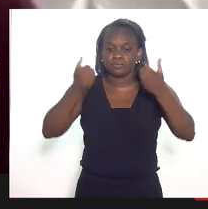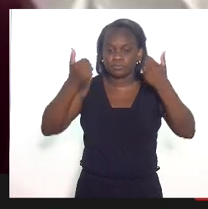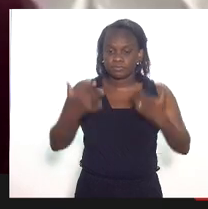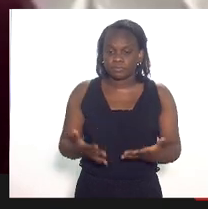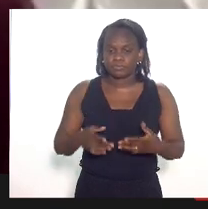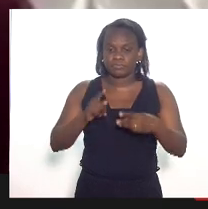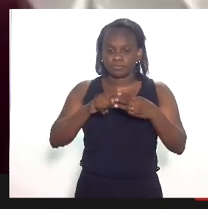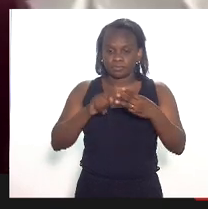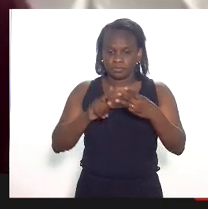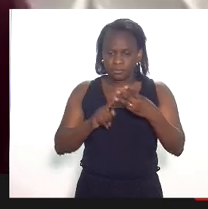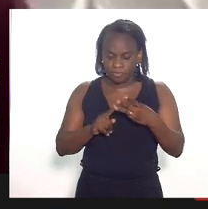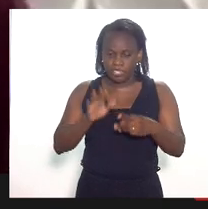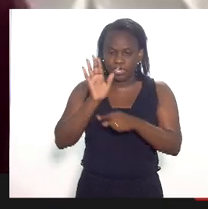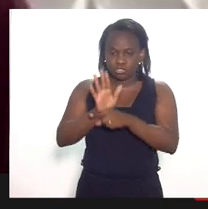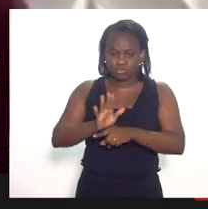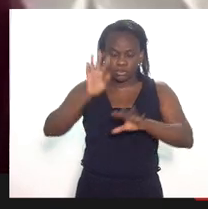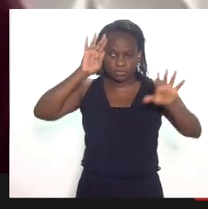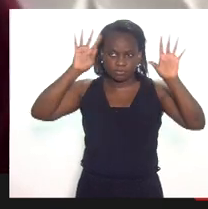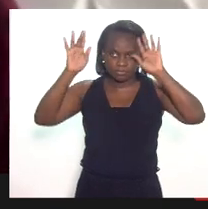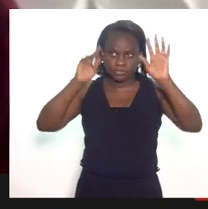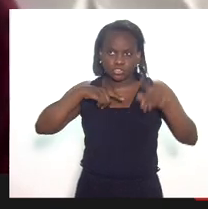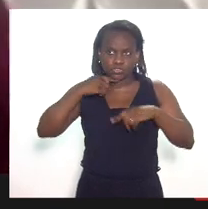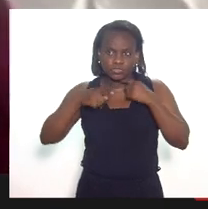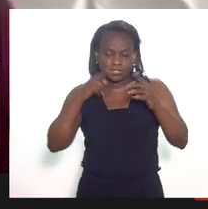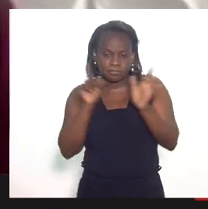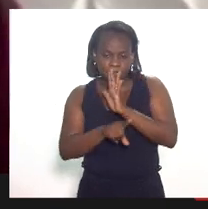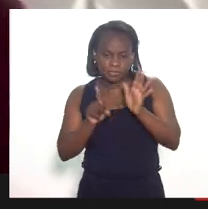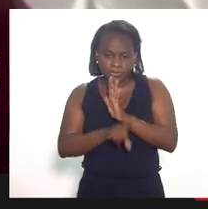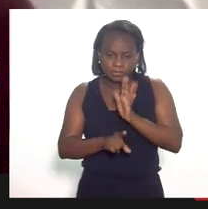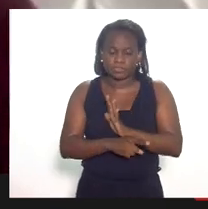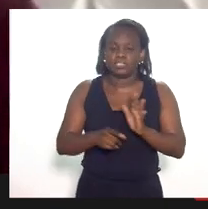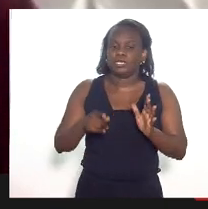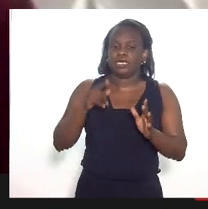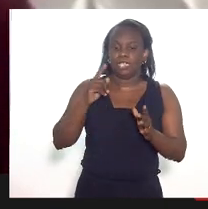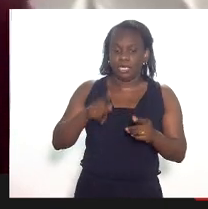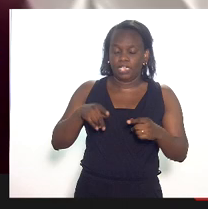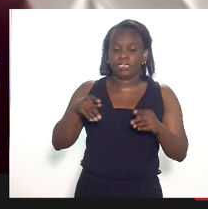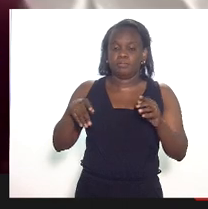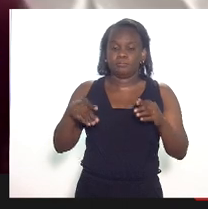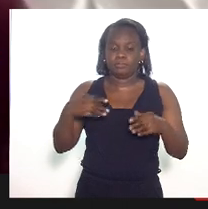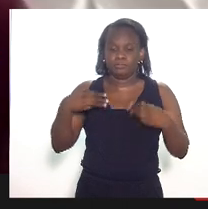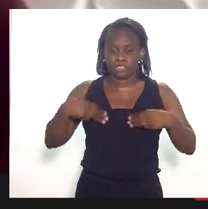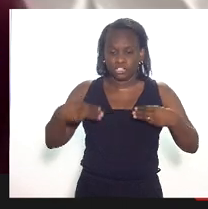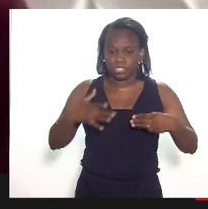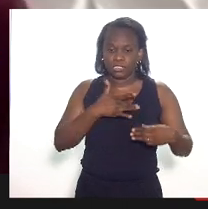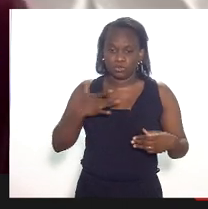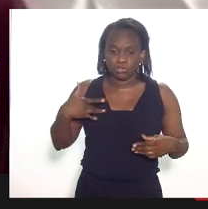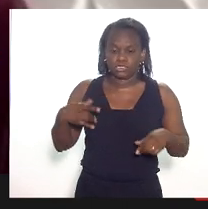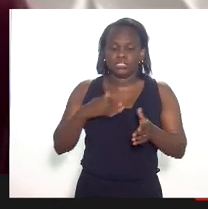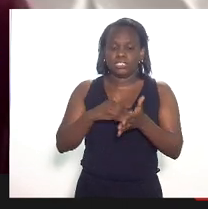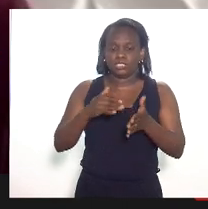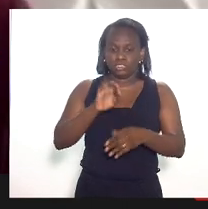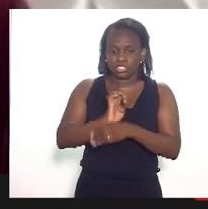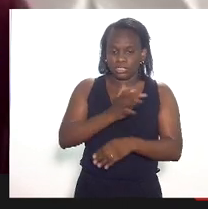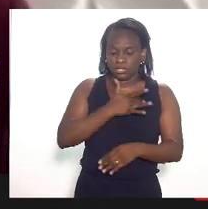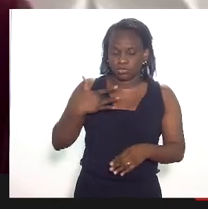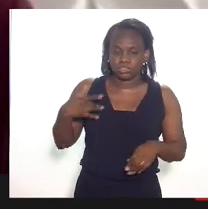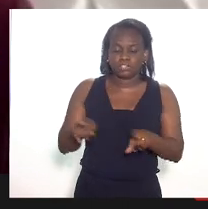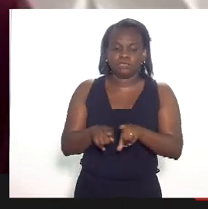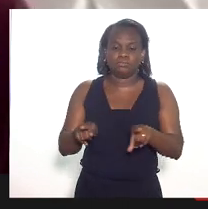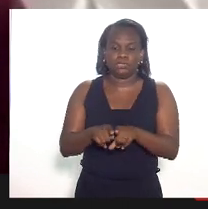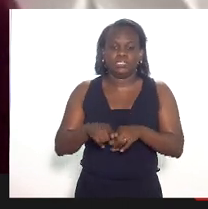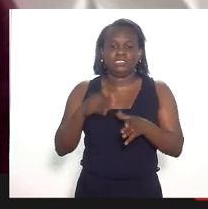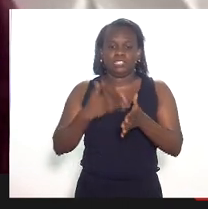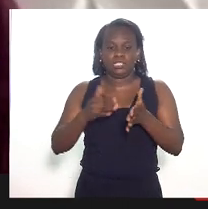três reflexões e três indagações dirigidas tanto ao Ministério da Saúde, à Secretaria de Estado da Saúde e à